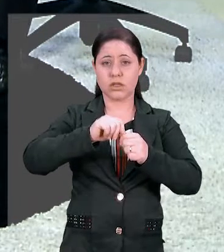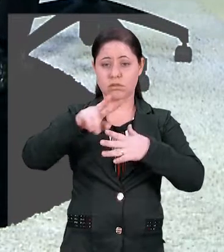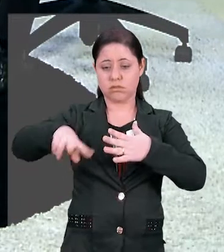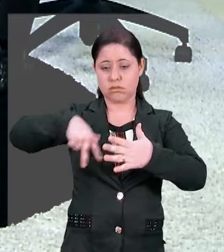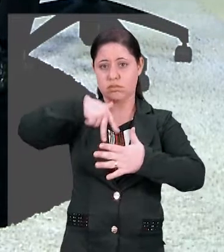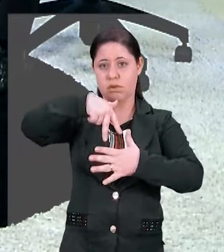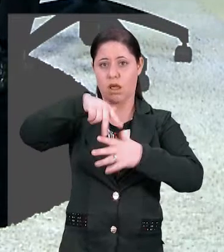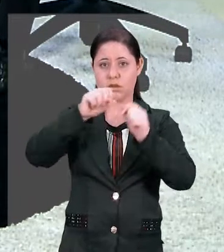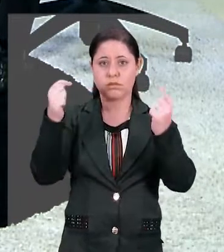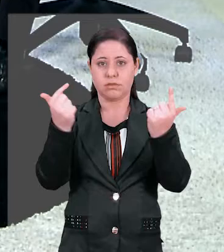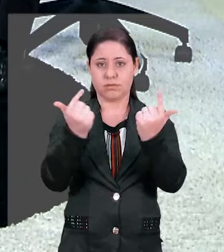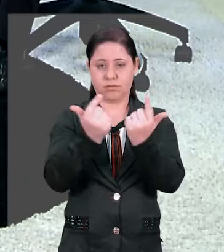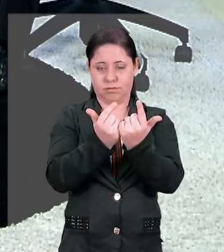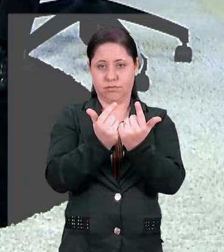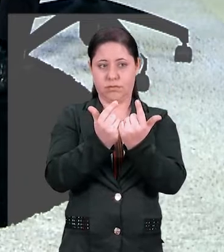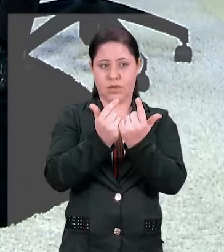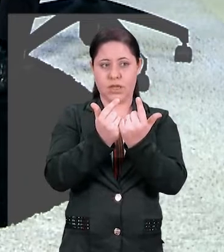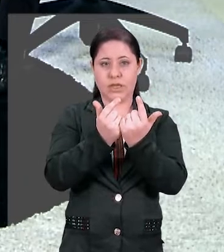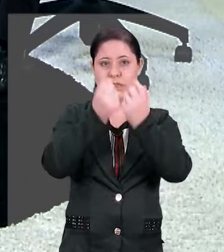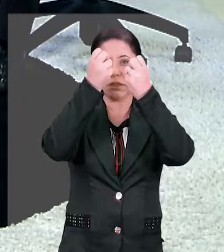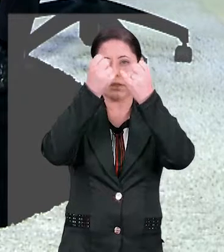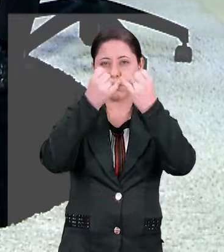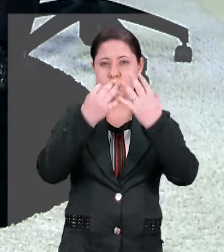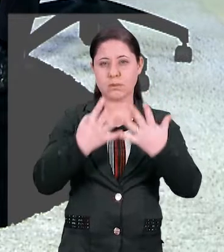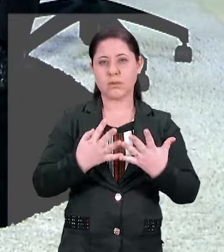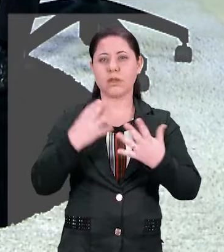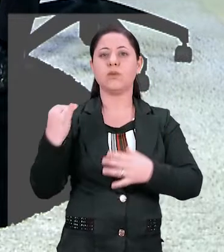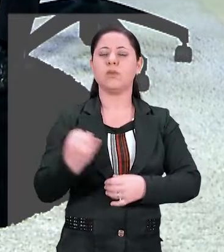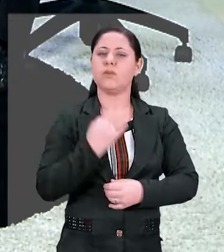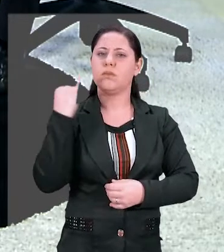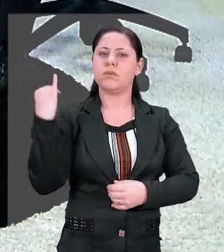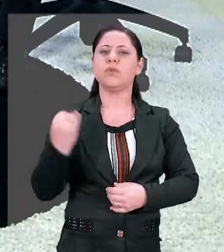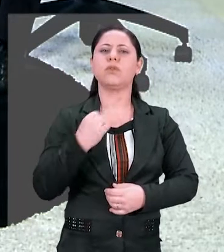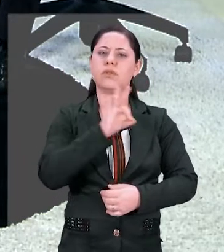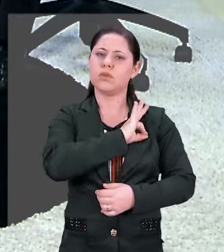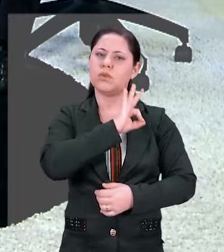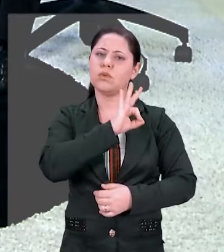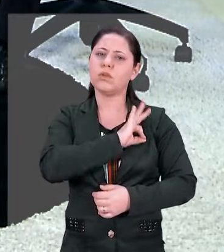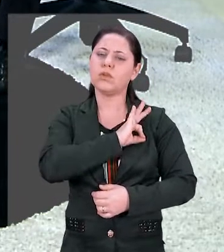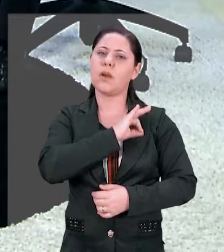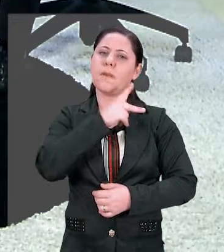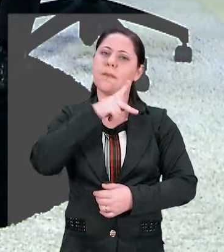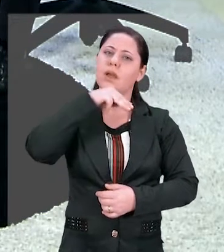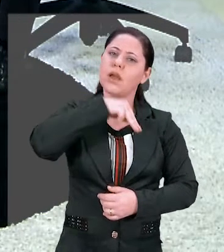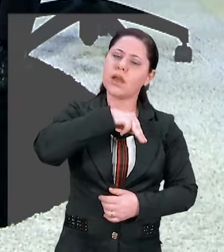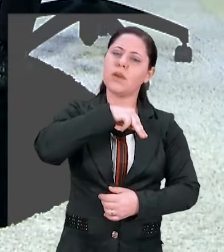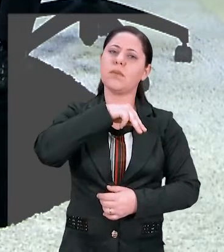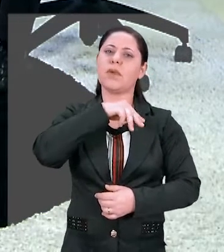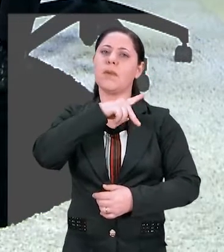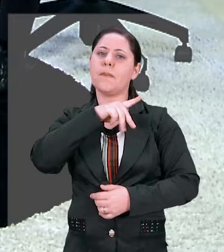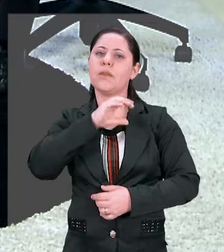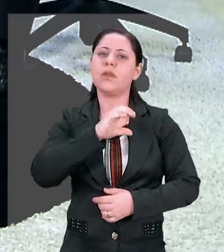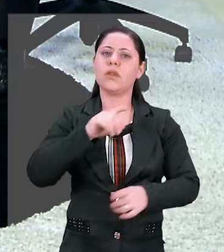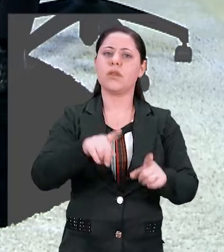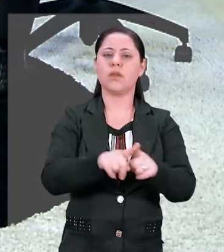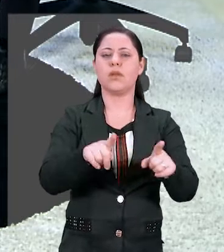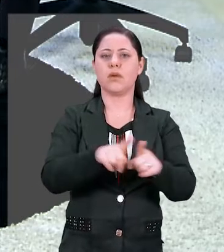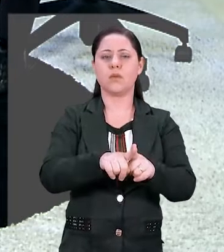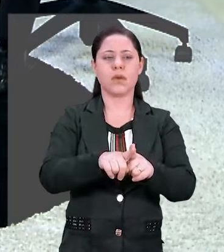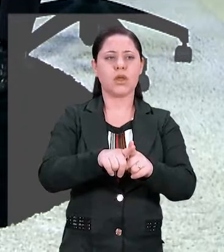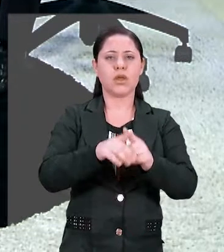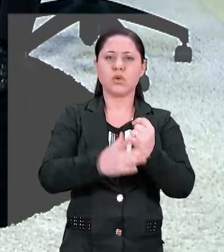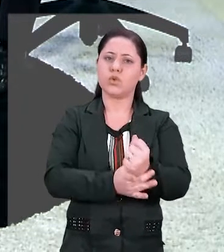na tribuna da Assembleia Legislativa, destacando a importância da nossa polícia, tanto militar quanto civil, e a ação direta da